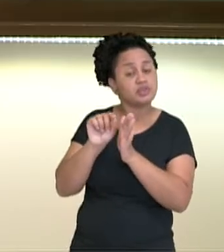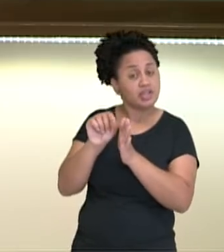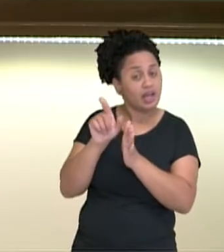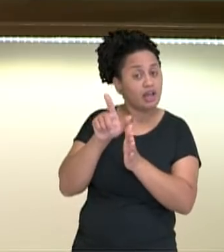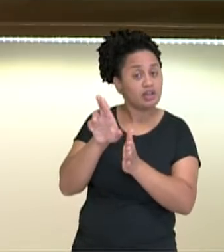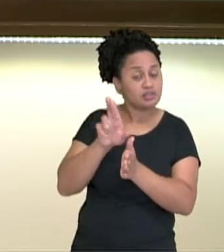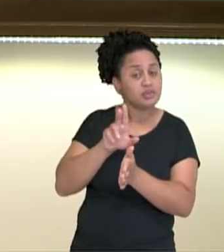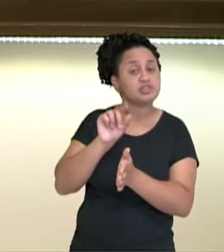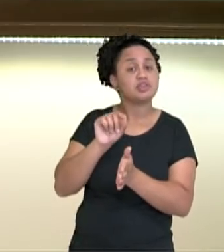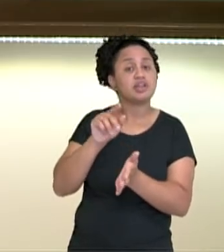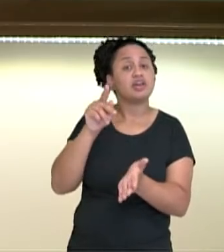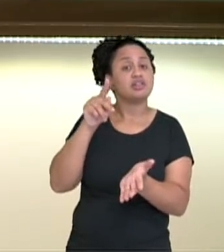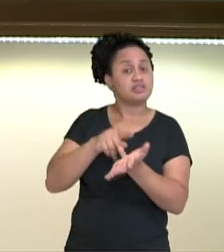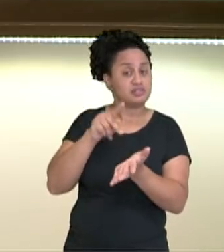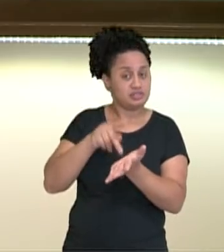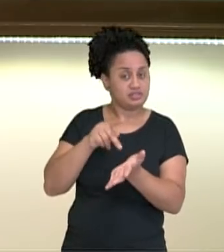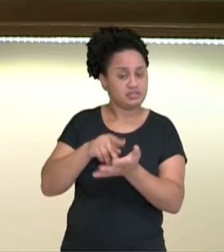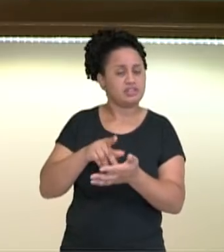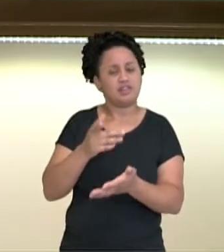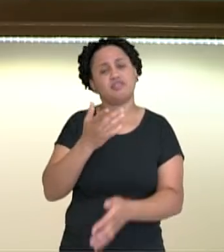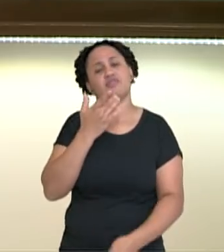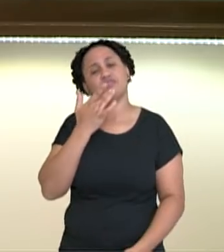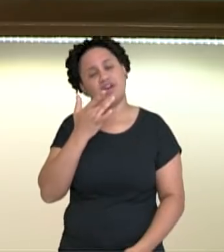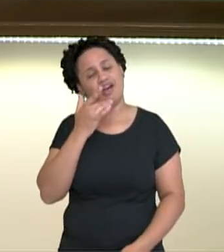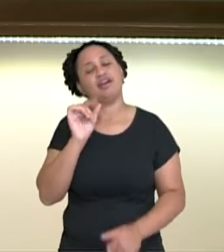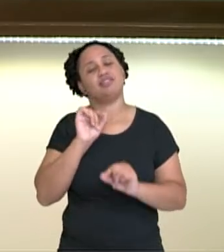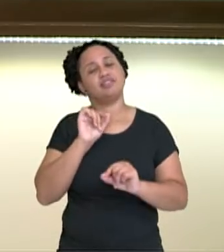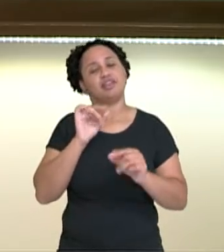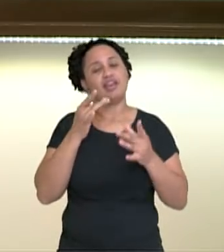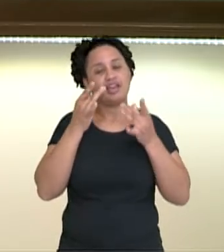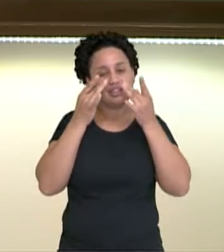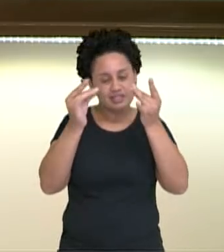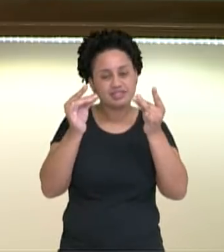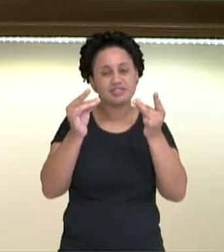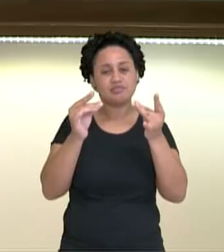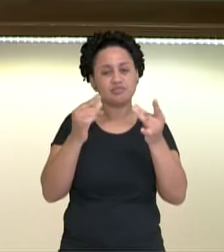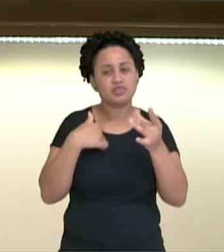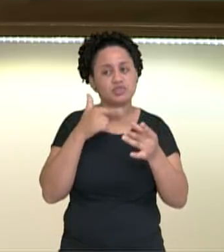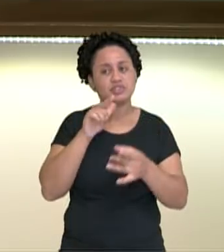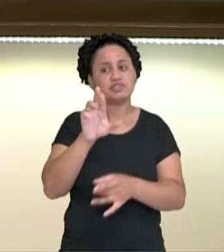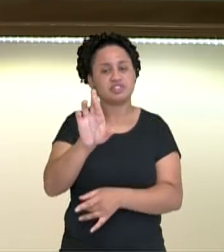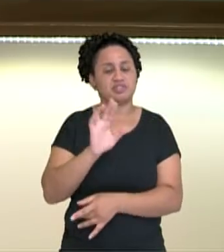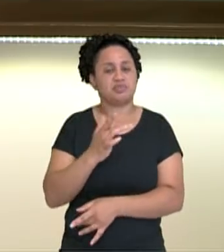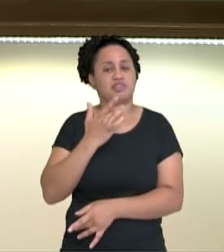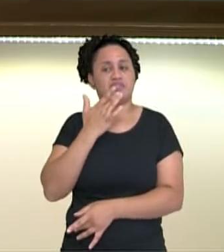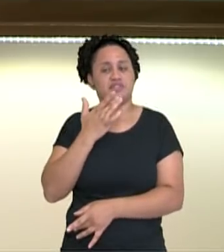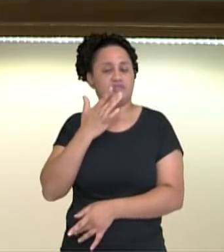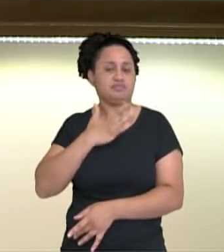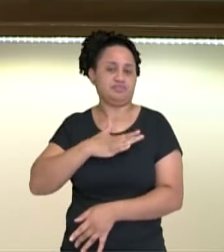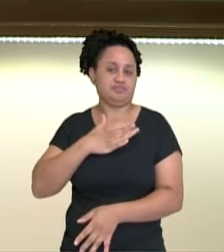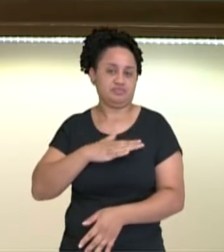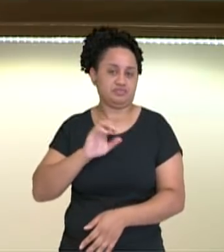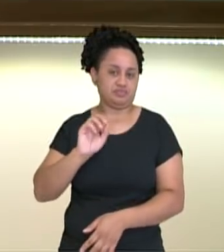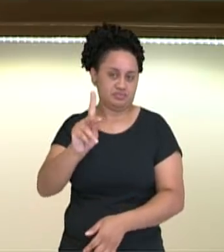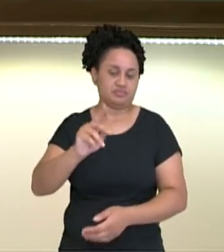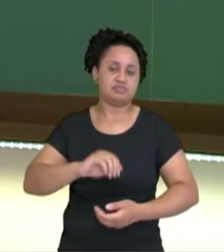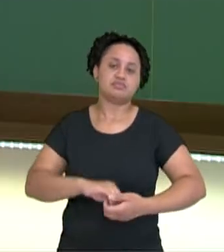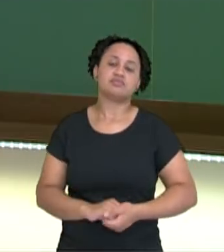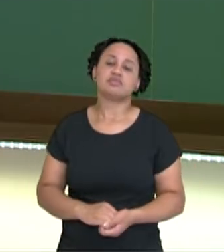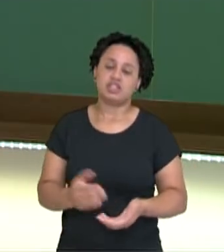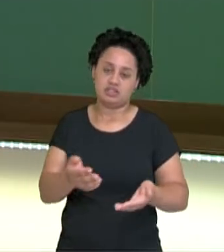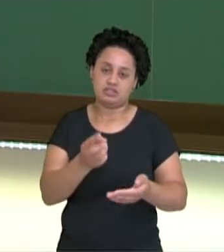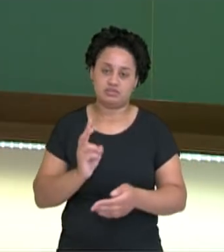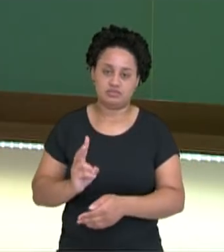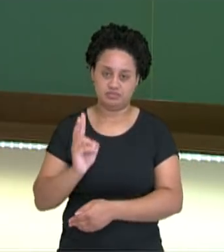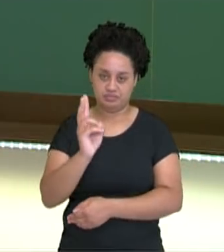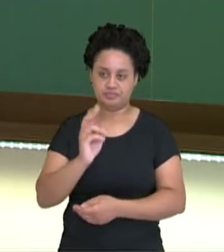verdadeira, né? Bastante fácil essa, para aquele que prestou atenção, com certeza respondeu com facilidade. Maravilha? Vamos dar